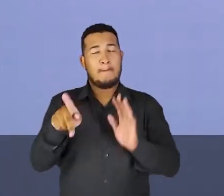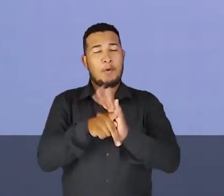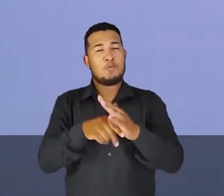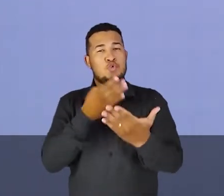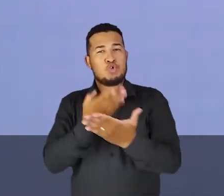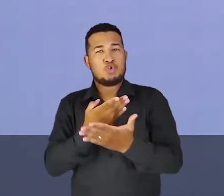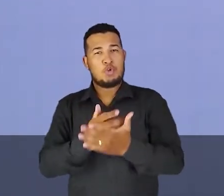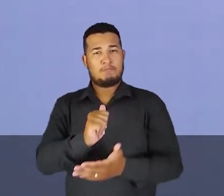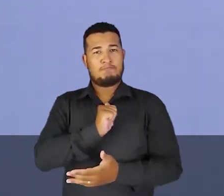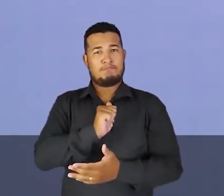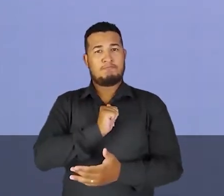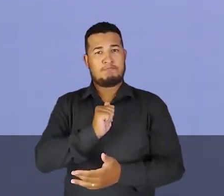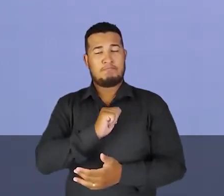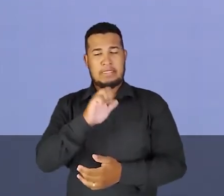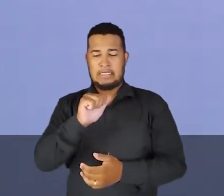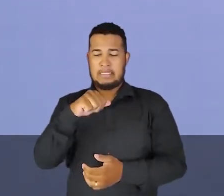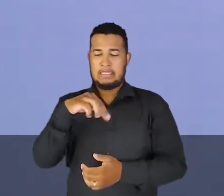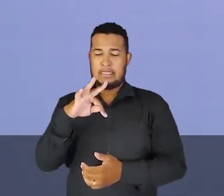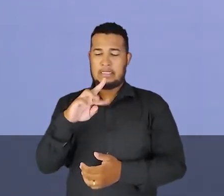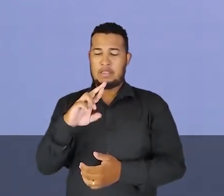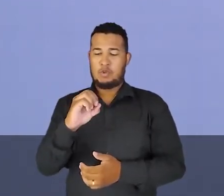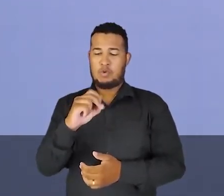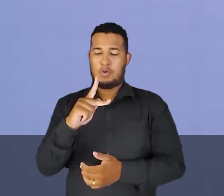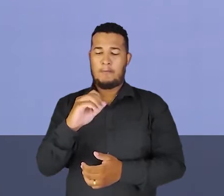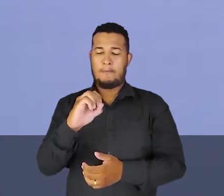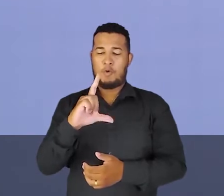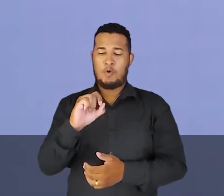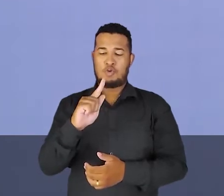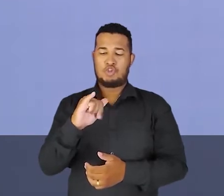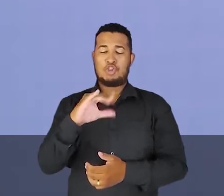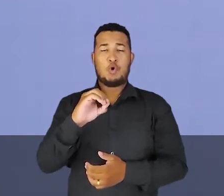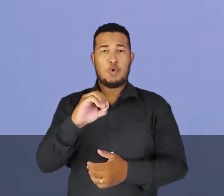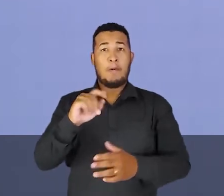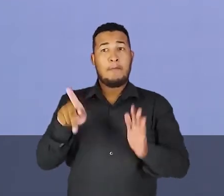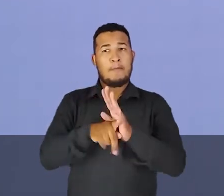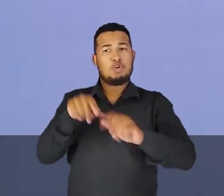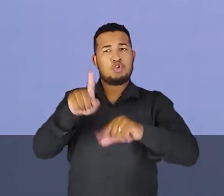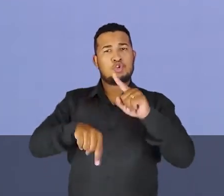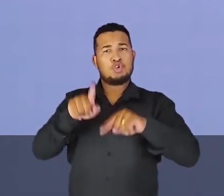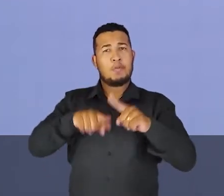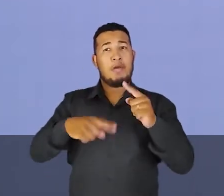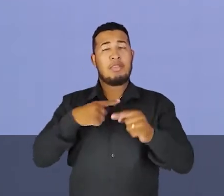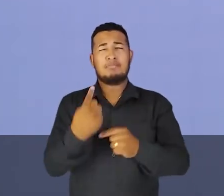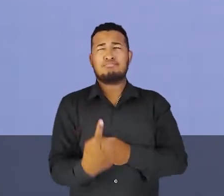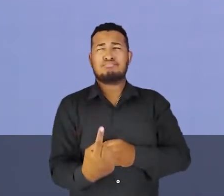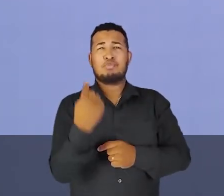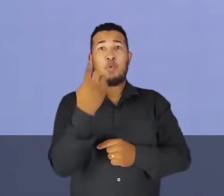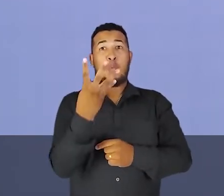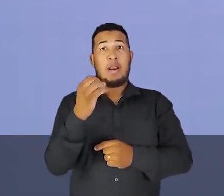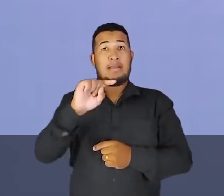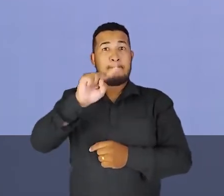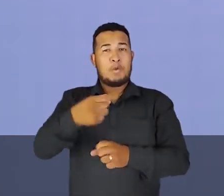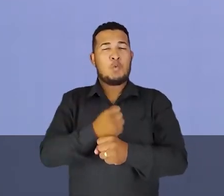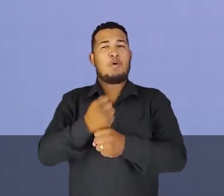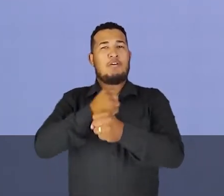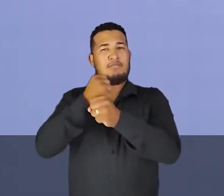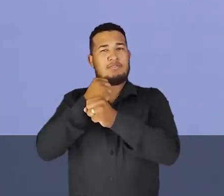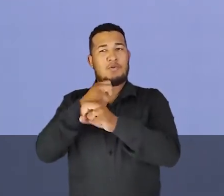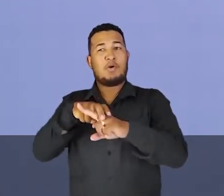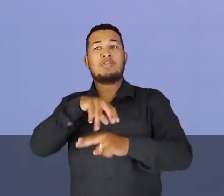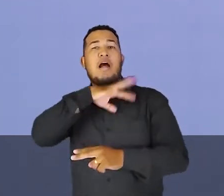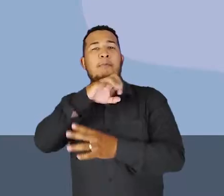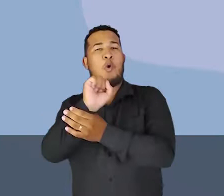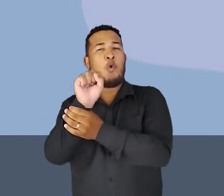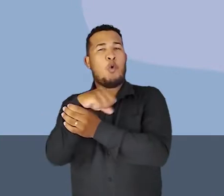antropológicos de instrumentos em torno de 40 mil a 60 mil anos, feitos a partir de ossos de animais. Né,